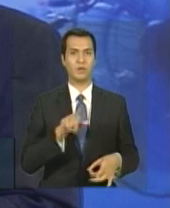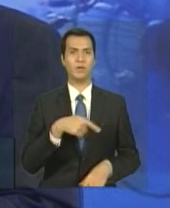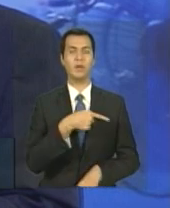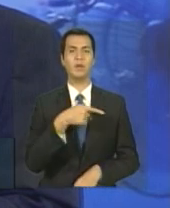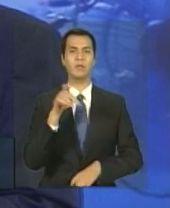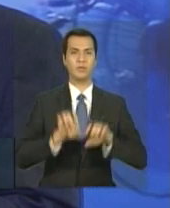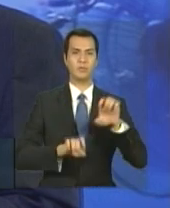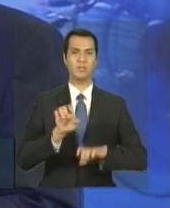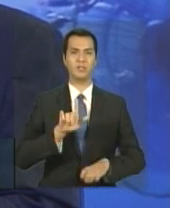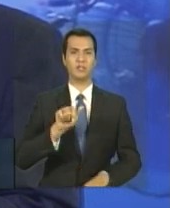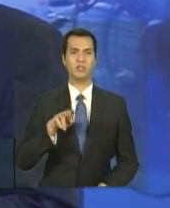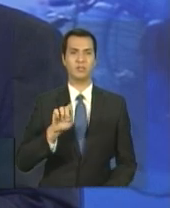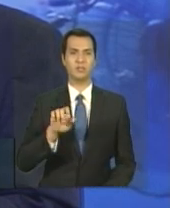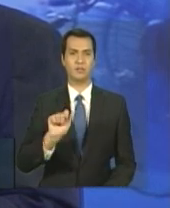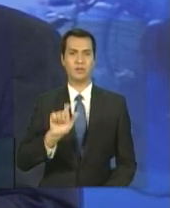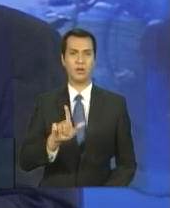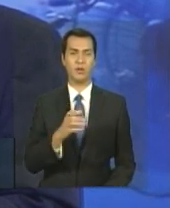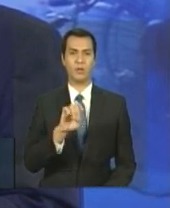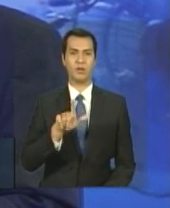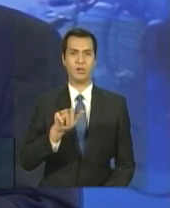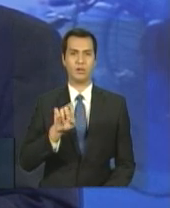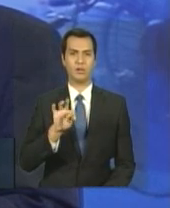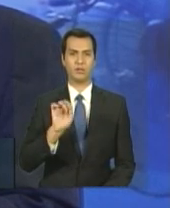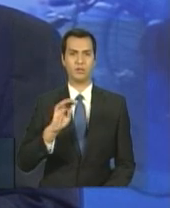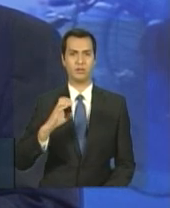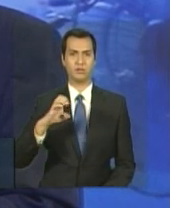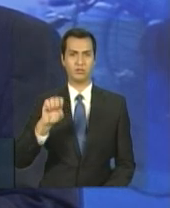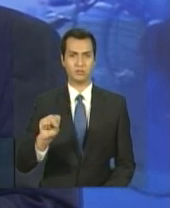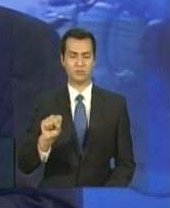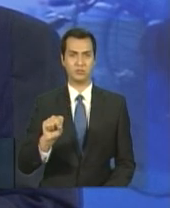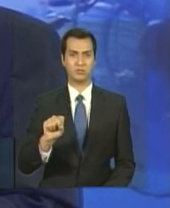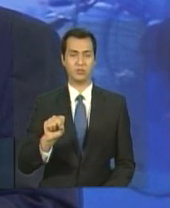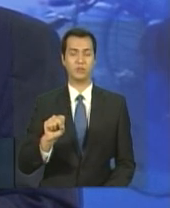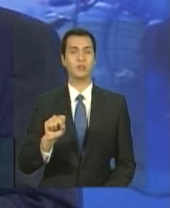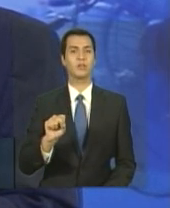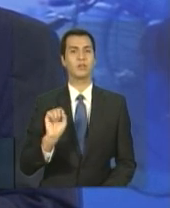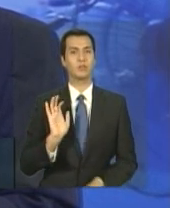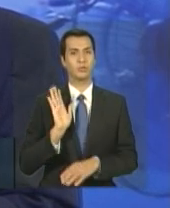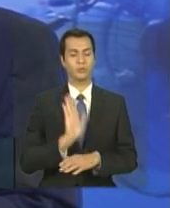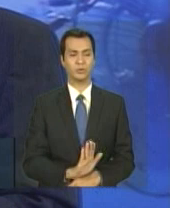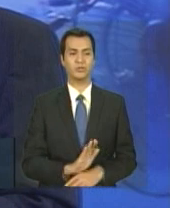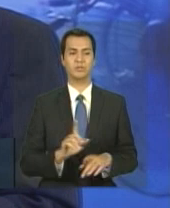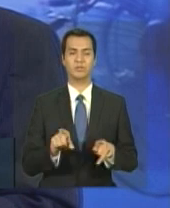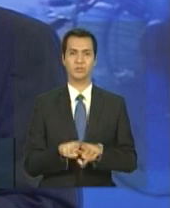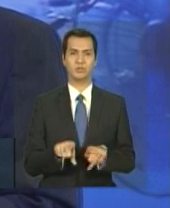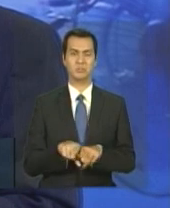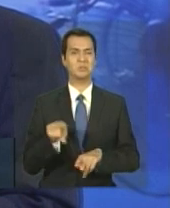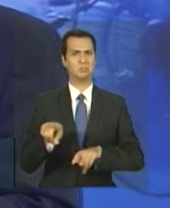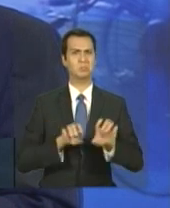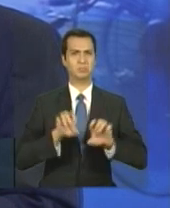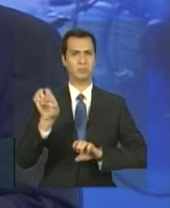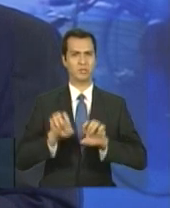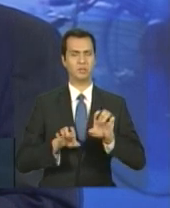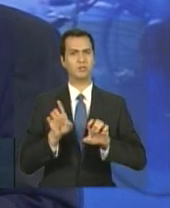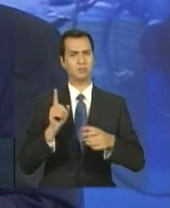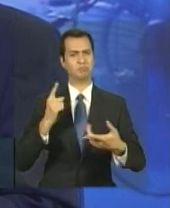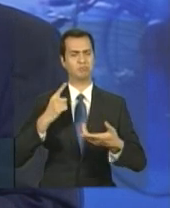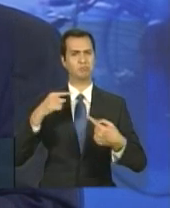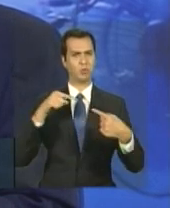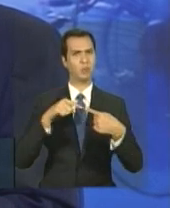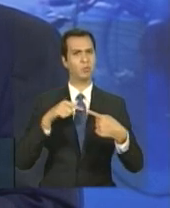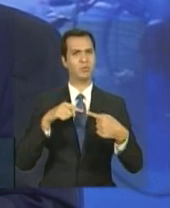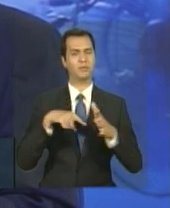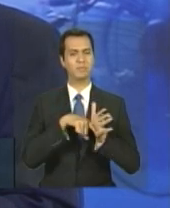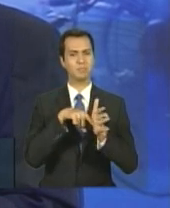Electric, ampliando ainda mais a abrangência desse tema e uma empresa também tão ligada à área